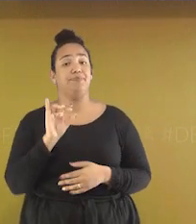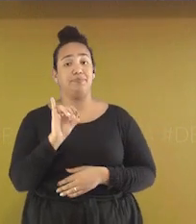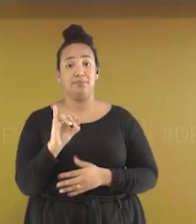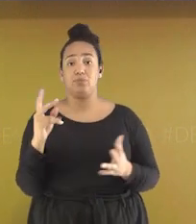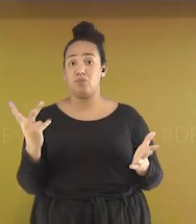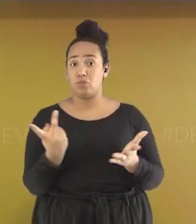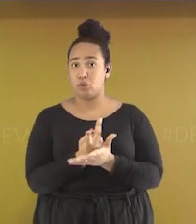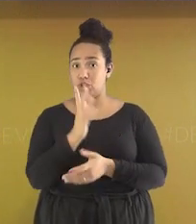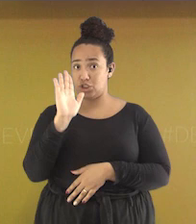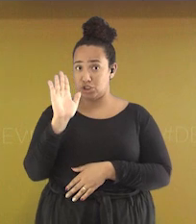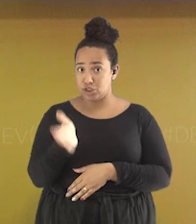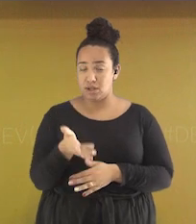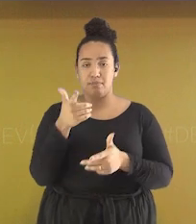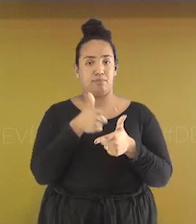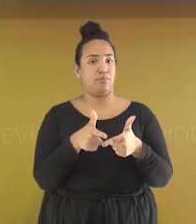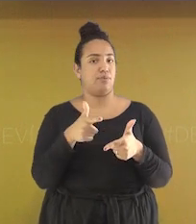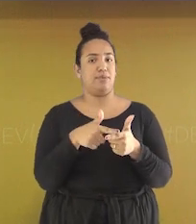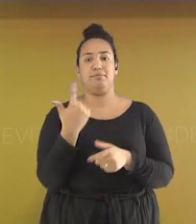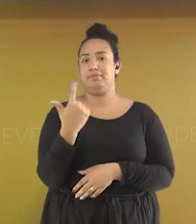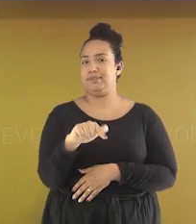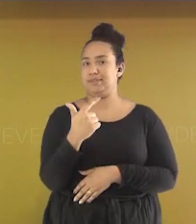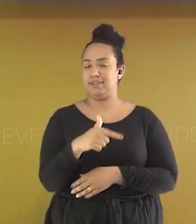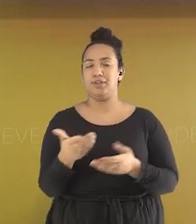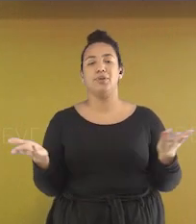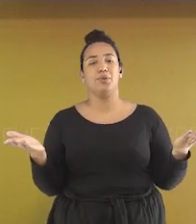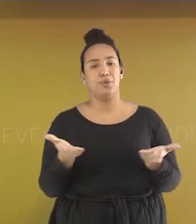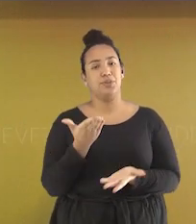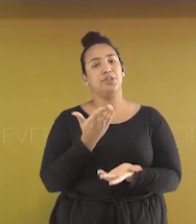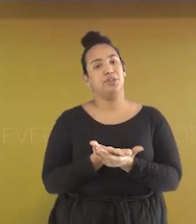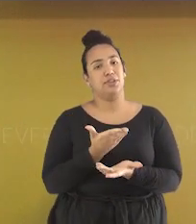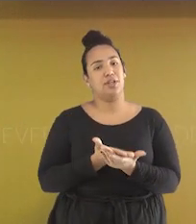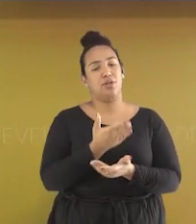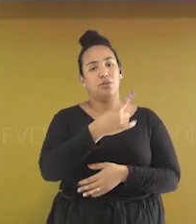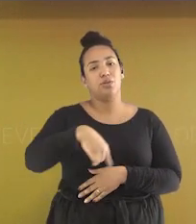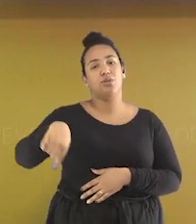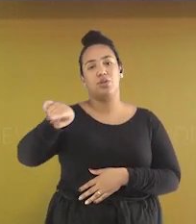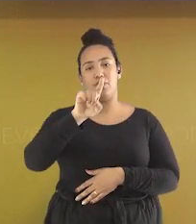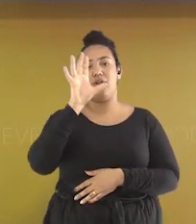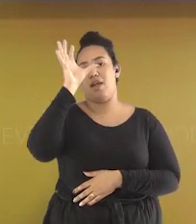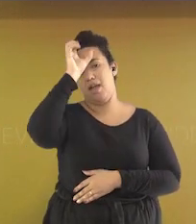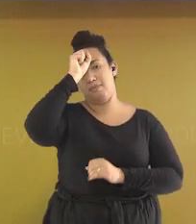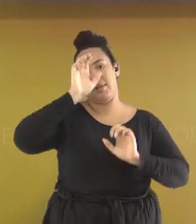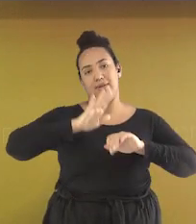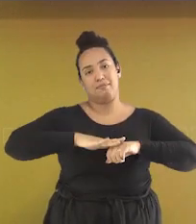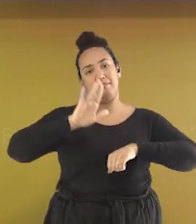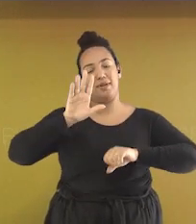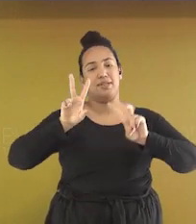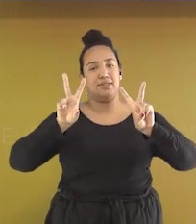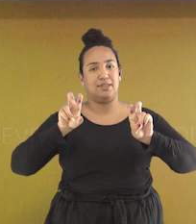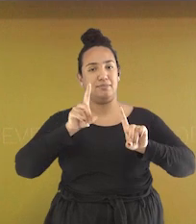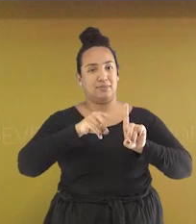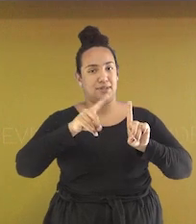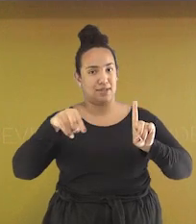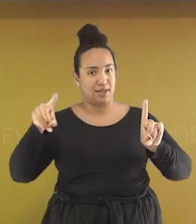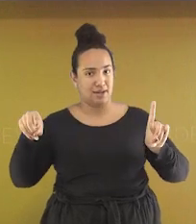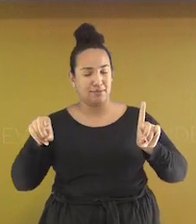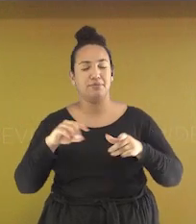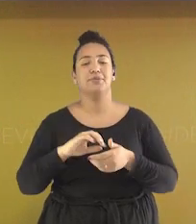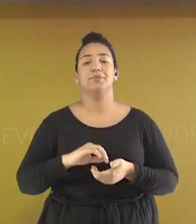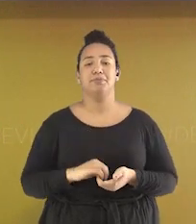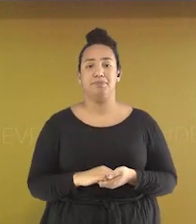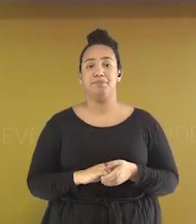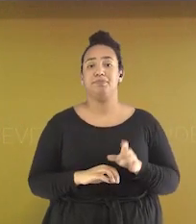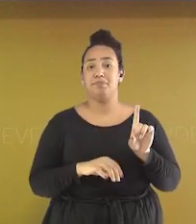isso já aconteceu, sem problemas, porque na aula de hoje nós vamos aprender um pouco sobre os gráficos. Eles